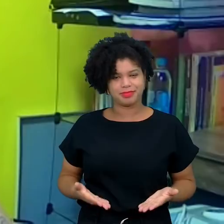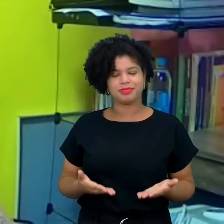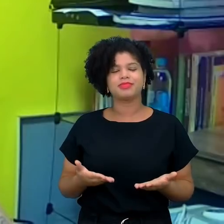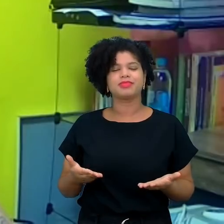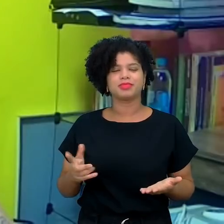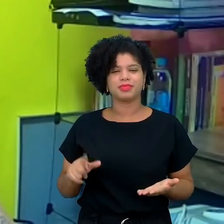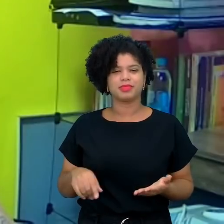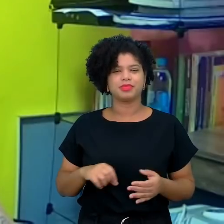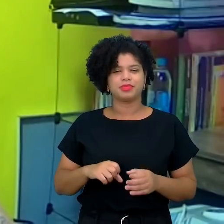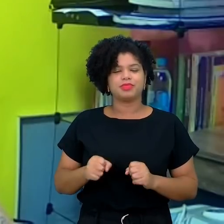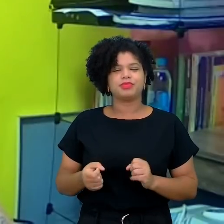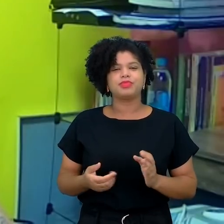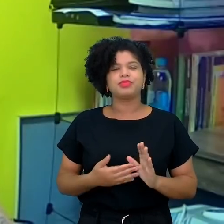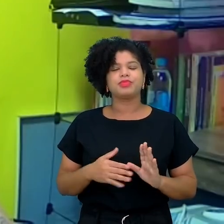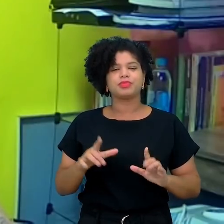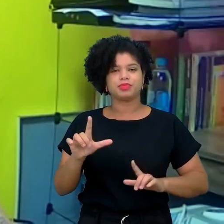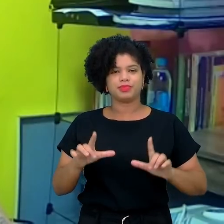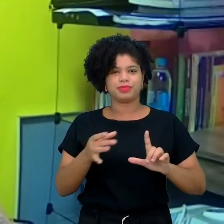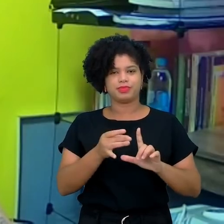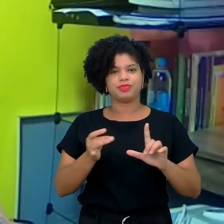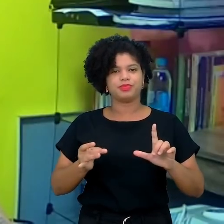minha tela com vocês agora.